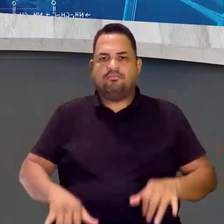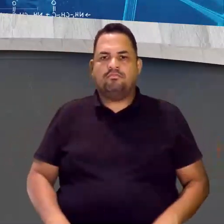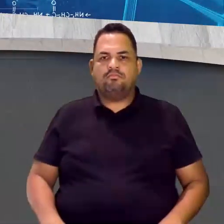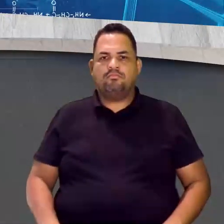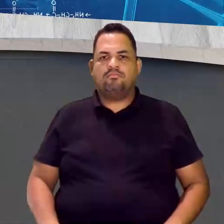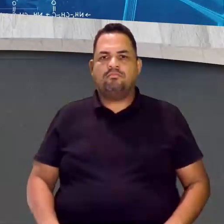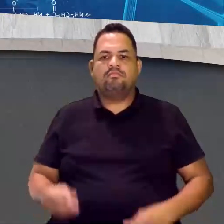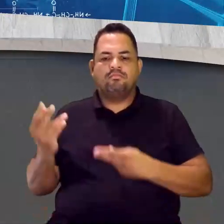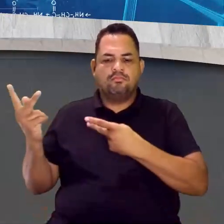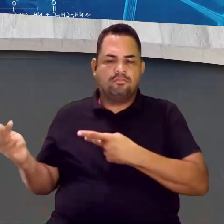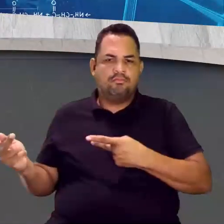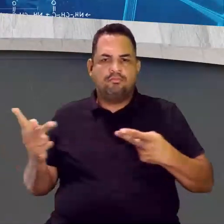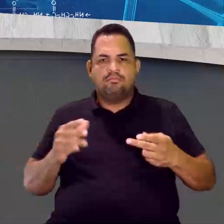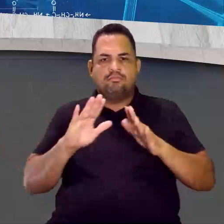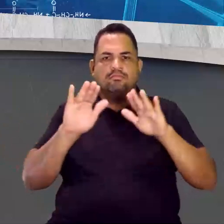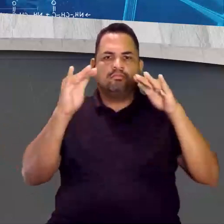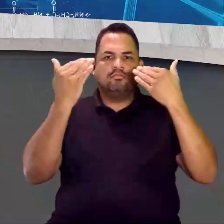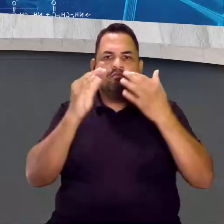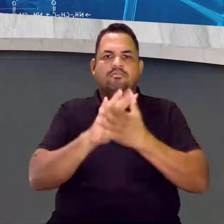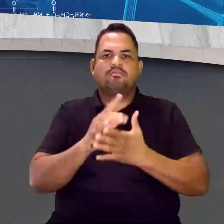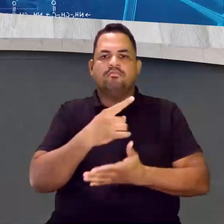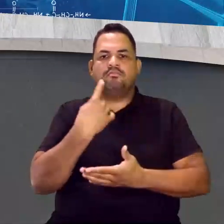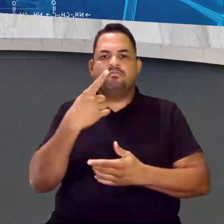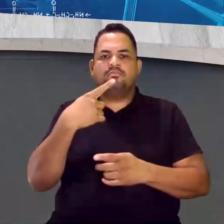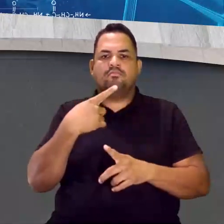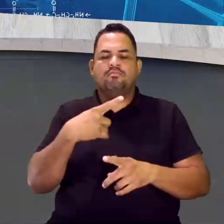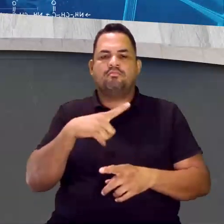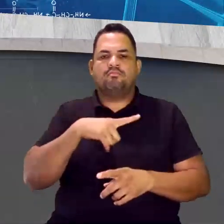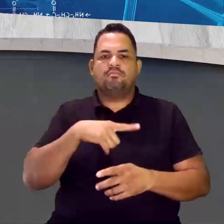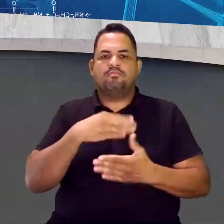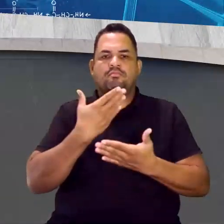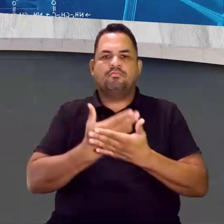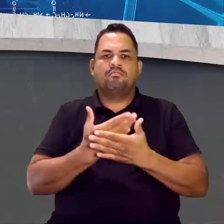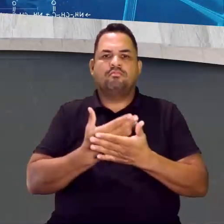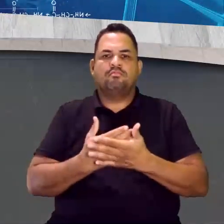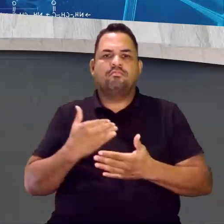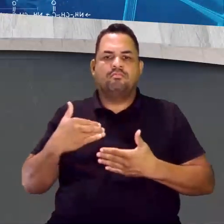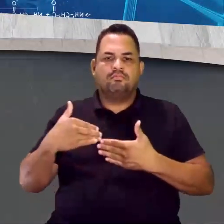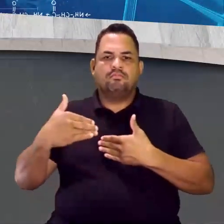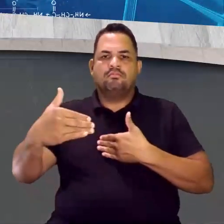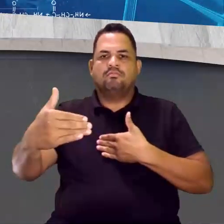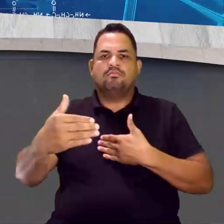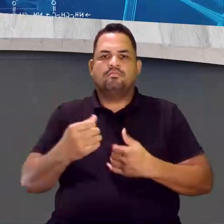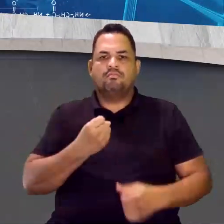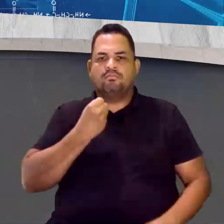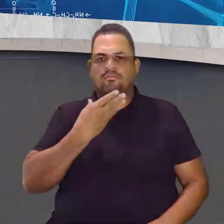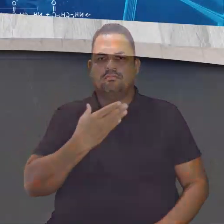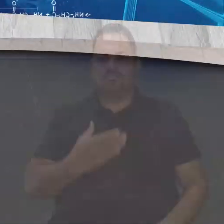Aí convido você para ficar ligado, porque nós teremos mais aula pela frente, tá bom?